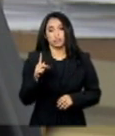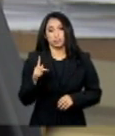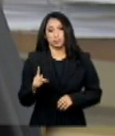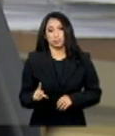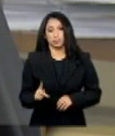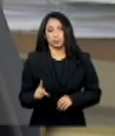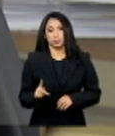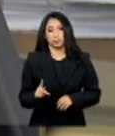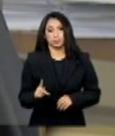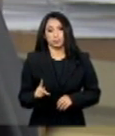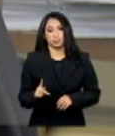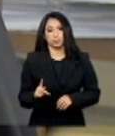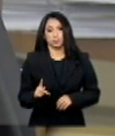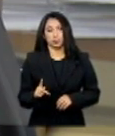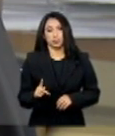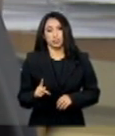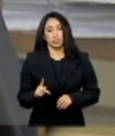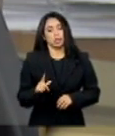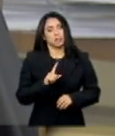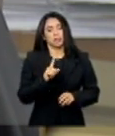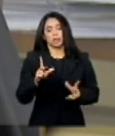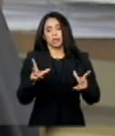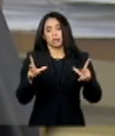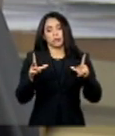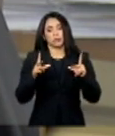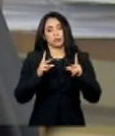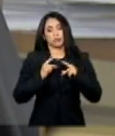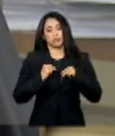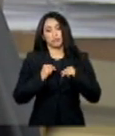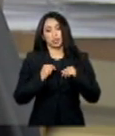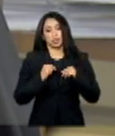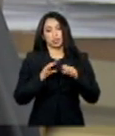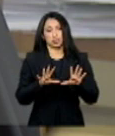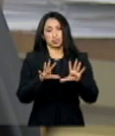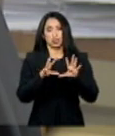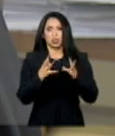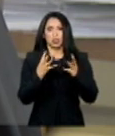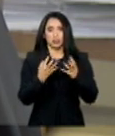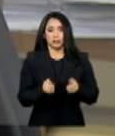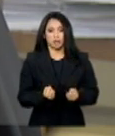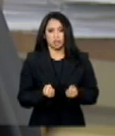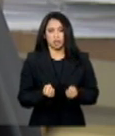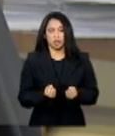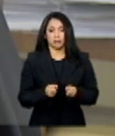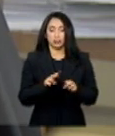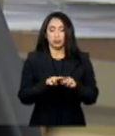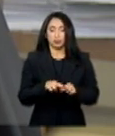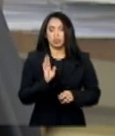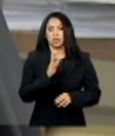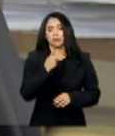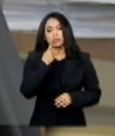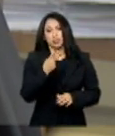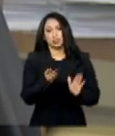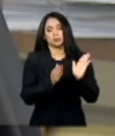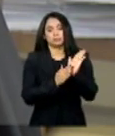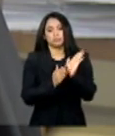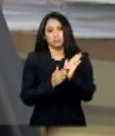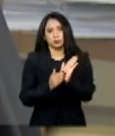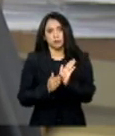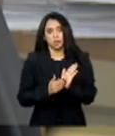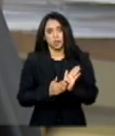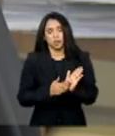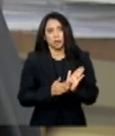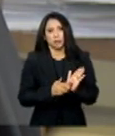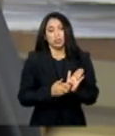ação não merece acolhida e por isso por todas essas razões já que espósito eu estou